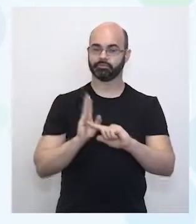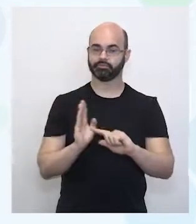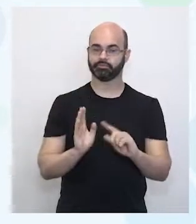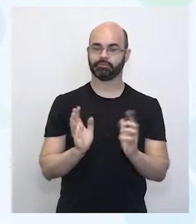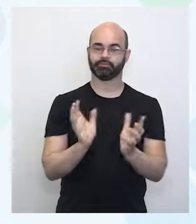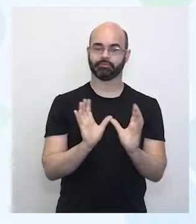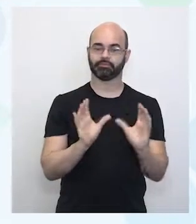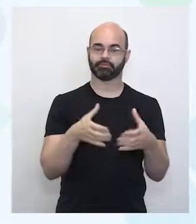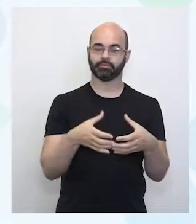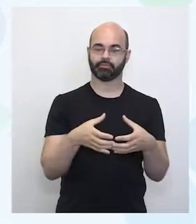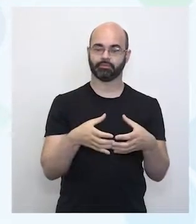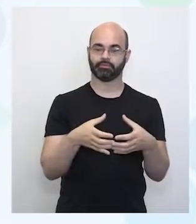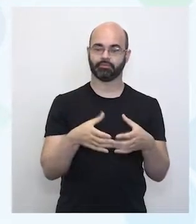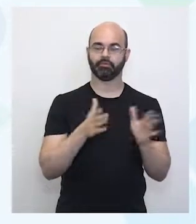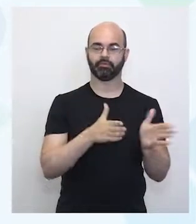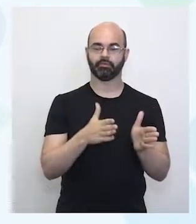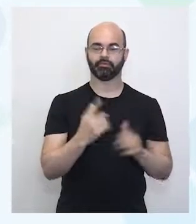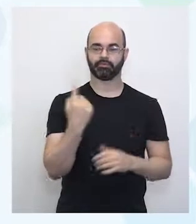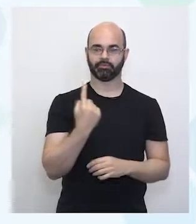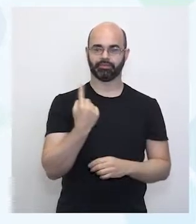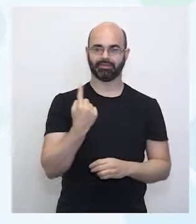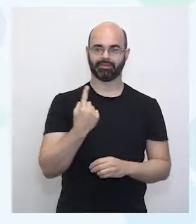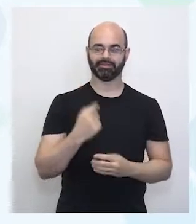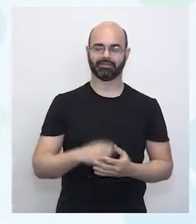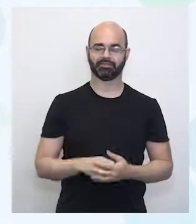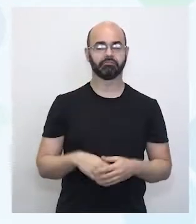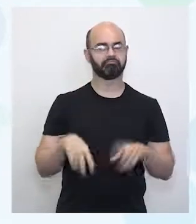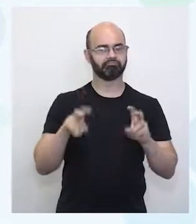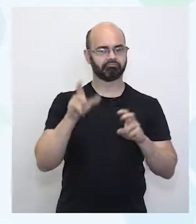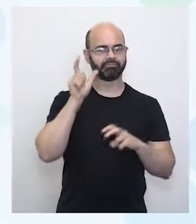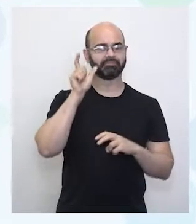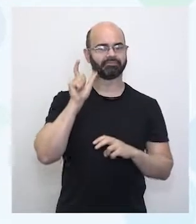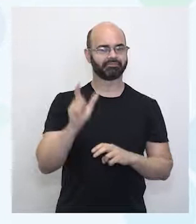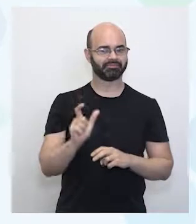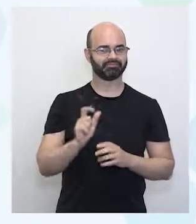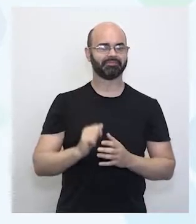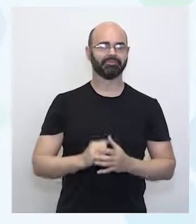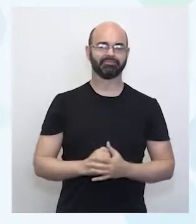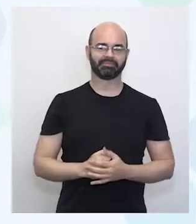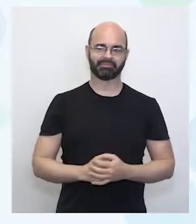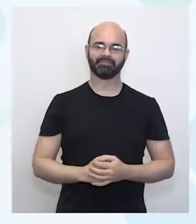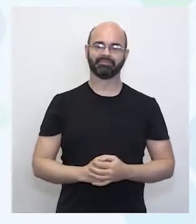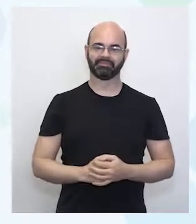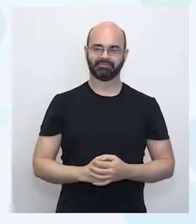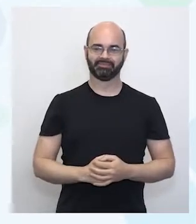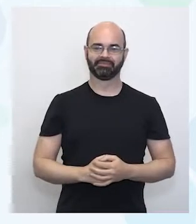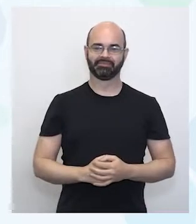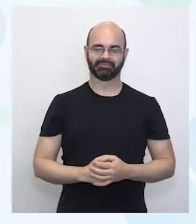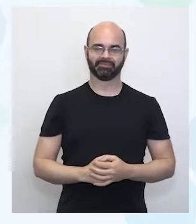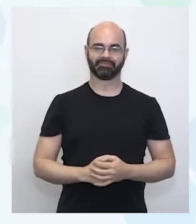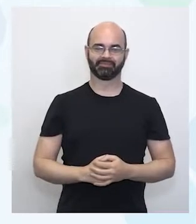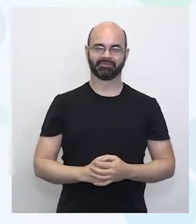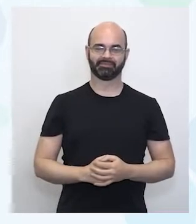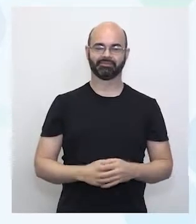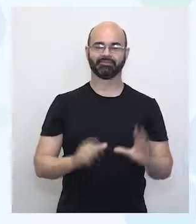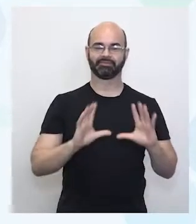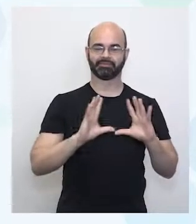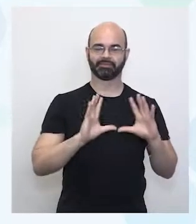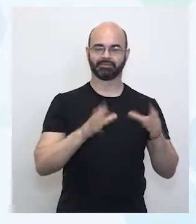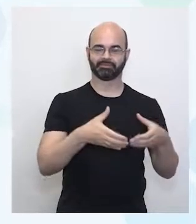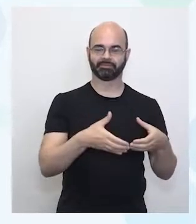primeira parte. Tema muito interessante, vamos mergulhar aí nas culturas das comunidades